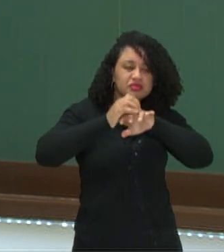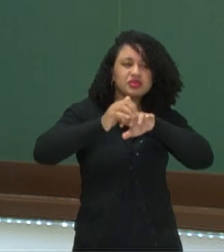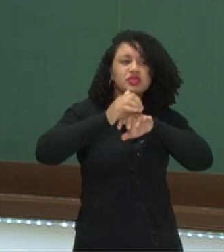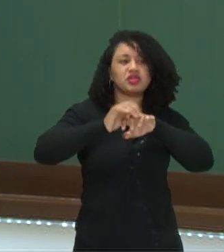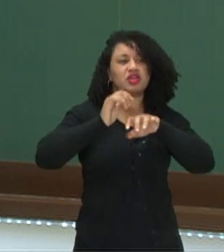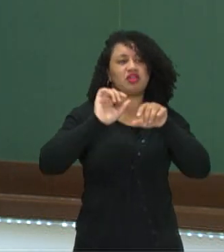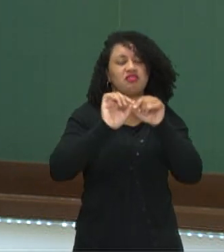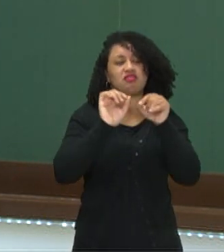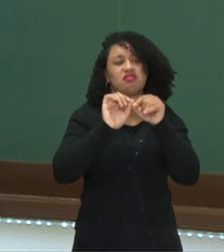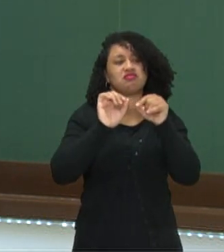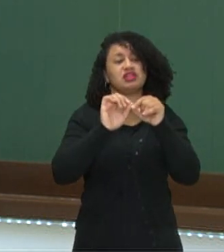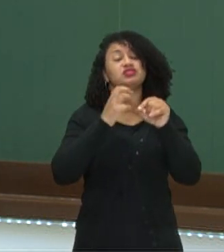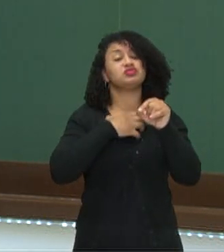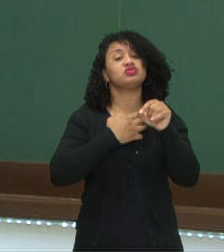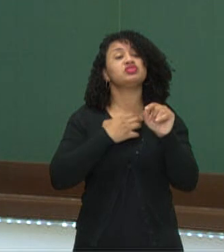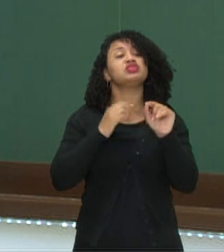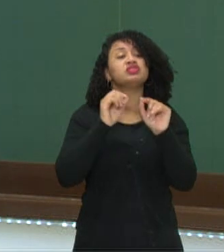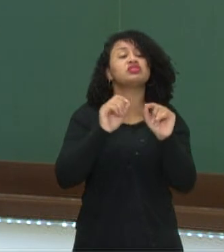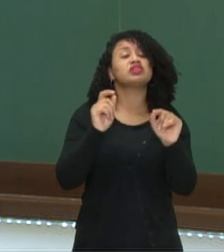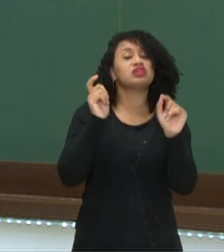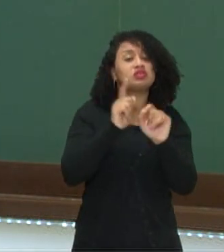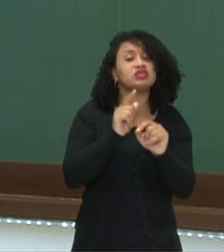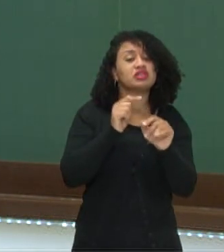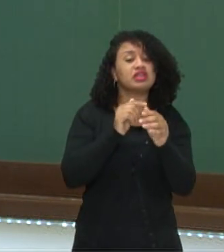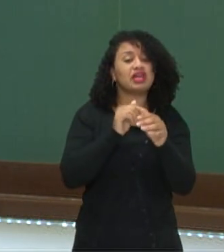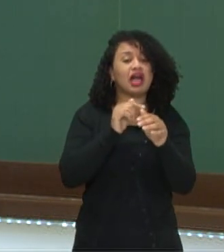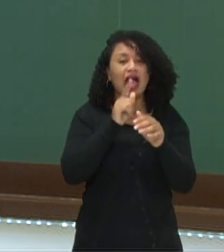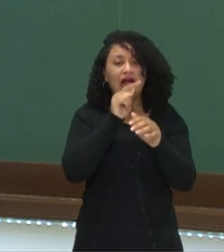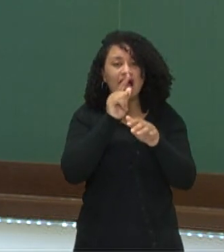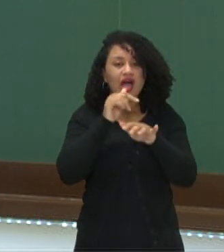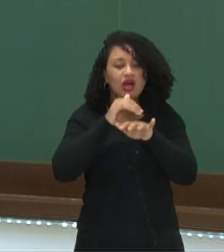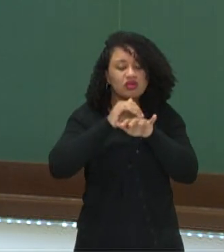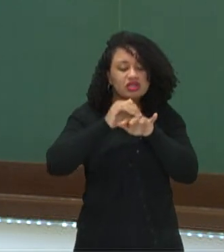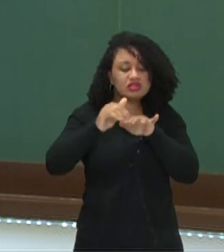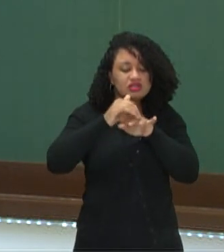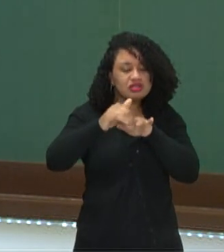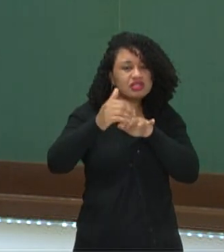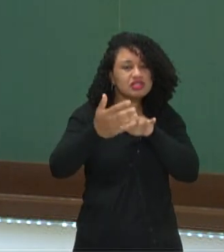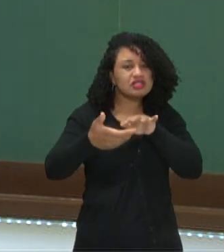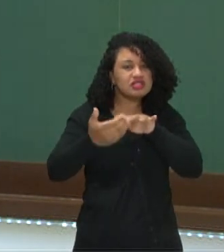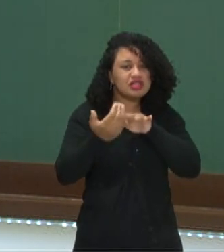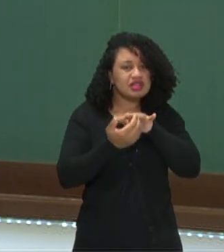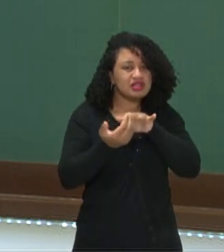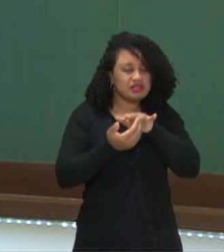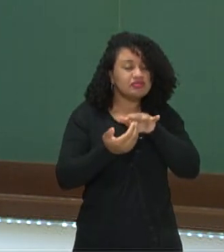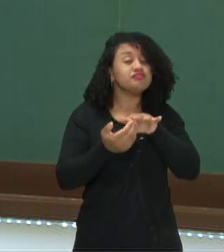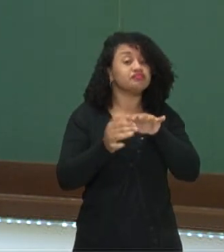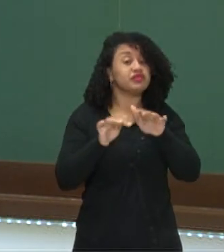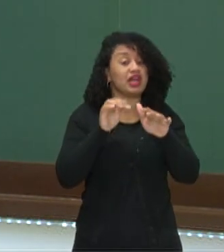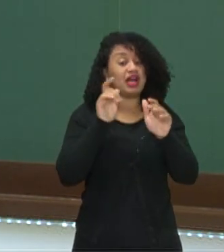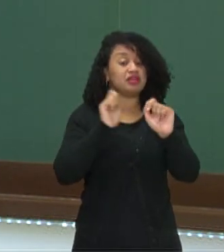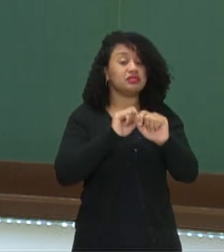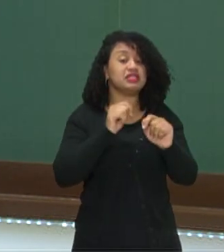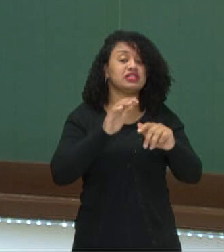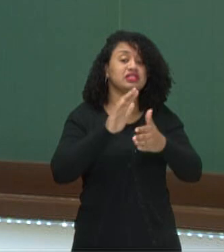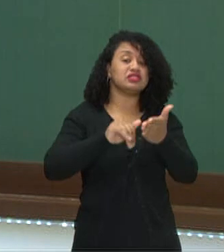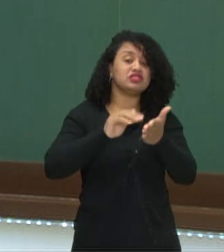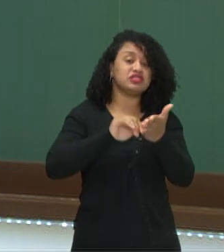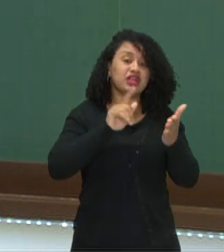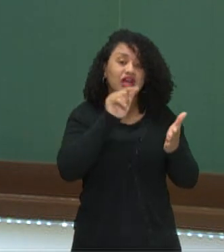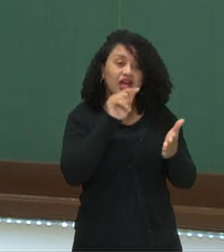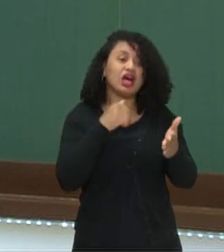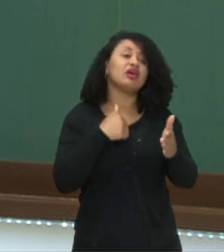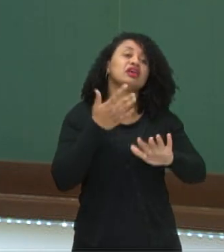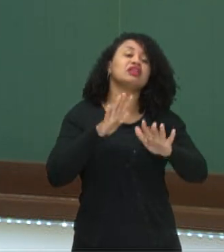é projetado de tal forma que possa retirar a água sobre a superfície. E essa capacidade de retirar depende da velocidade na qual